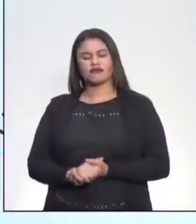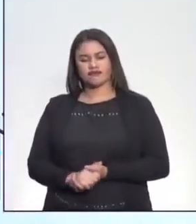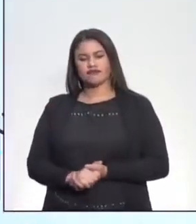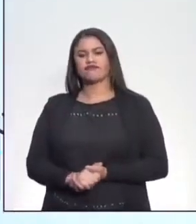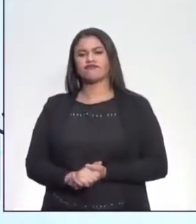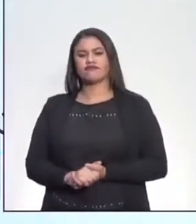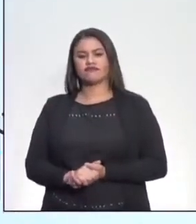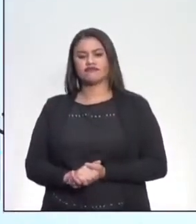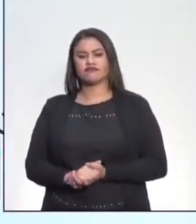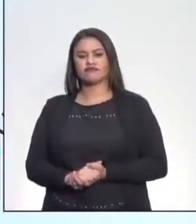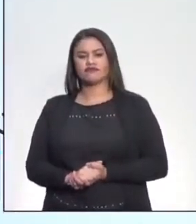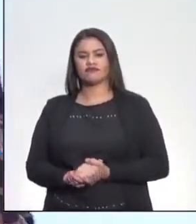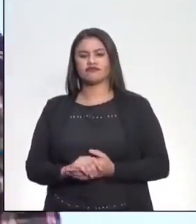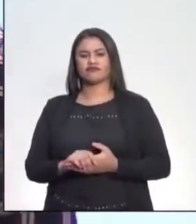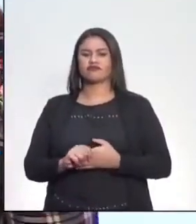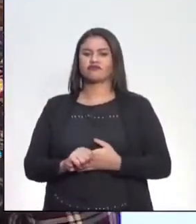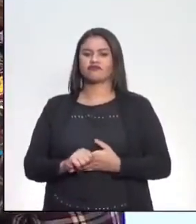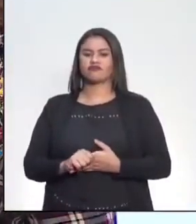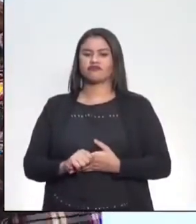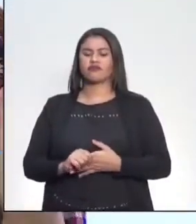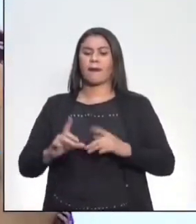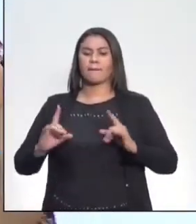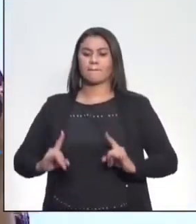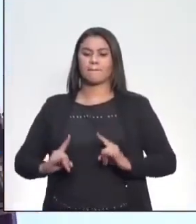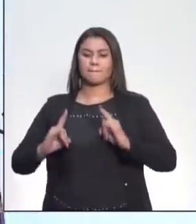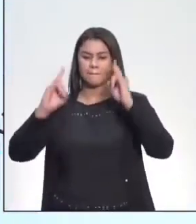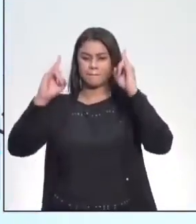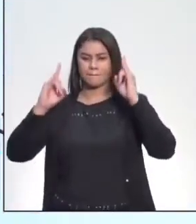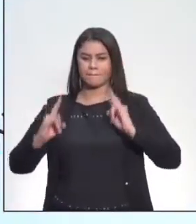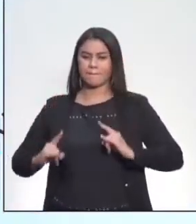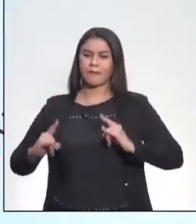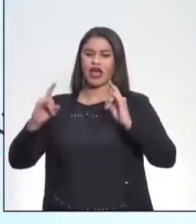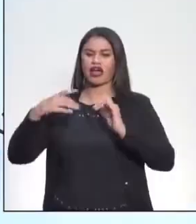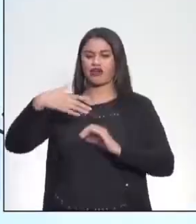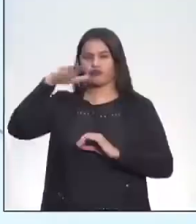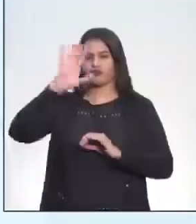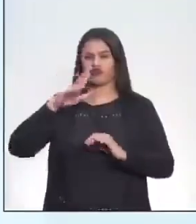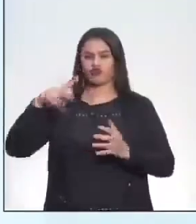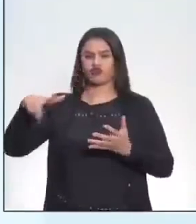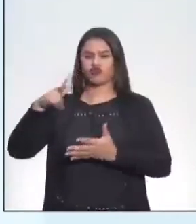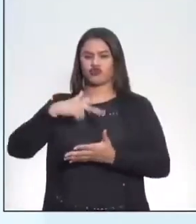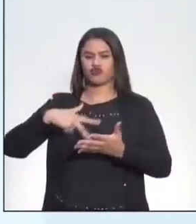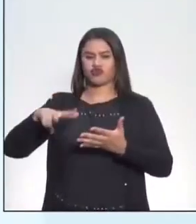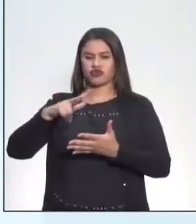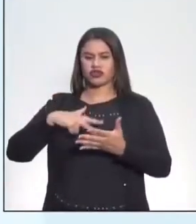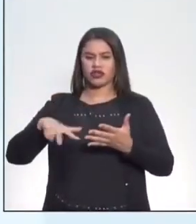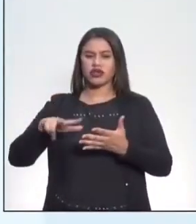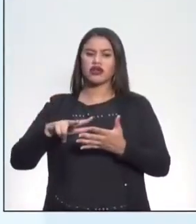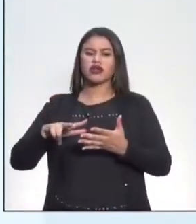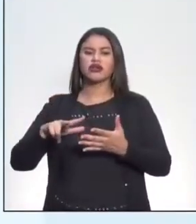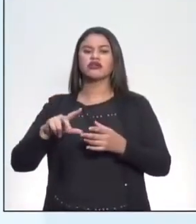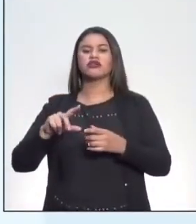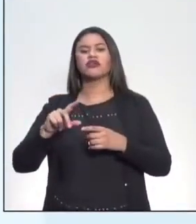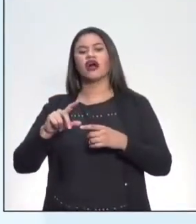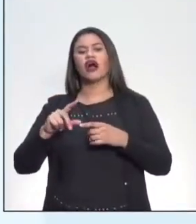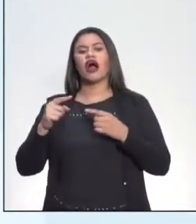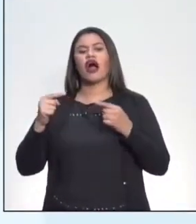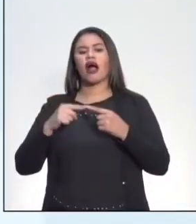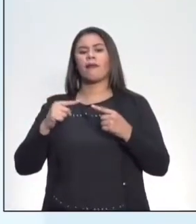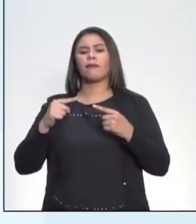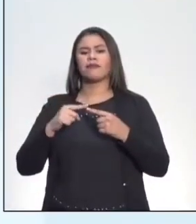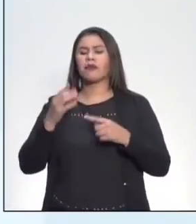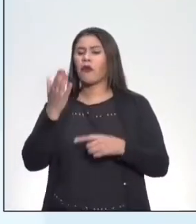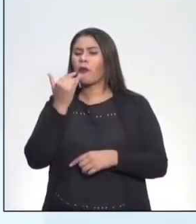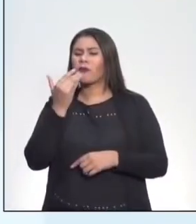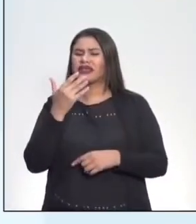tá? Por que vocês acham que prédios, e até mesmo pinturas, danças, comidas típicas são tombados? Tá?